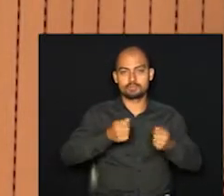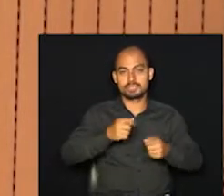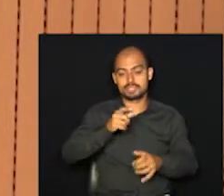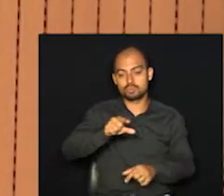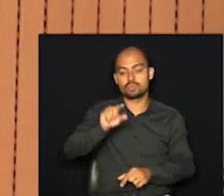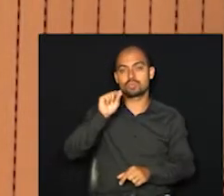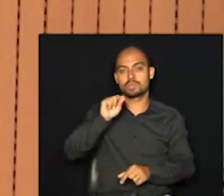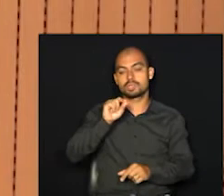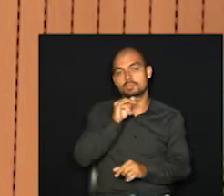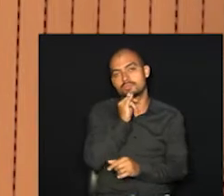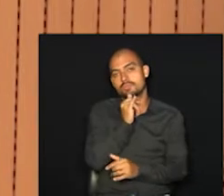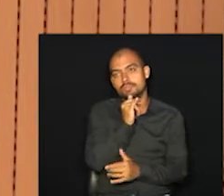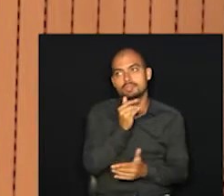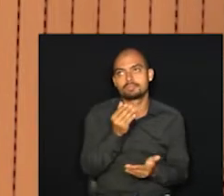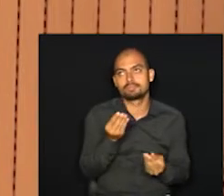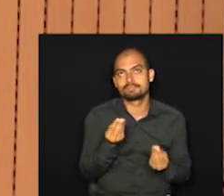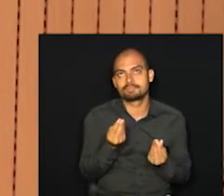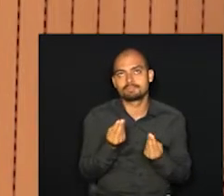Acaso